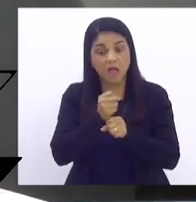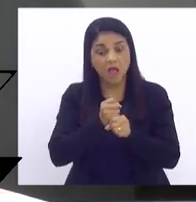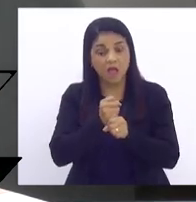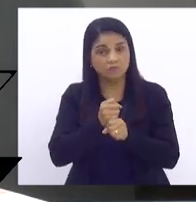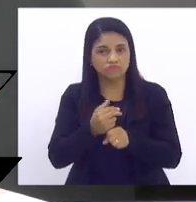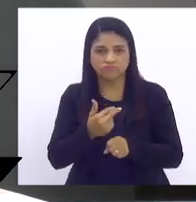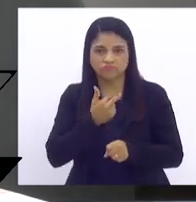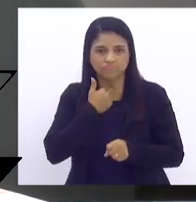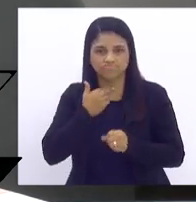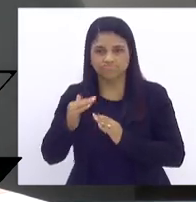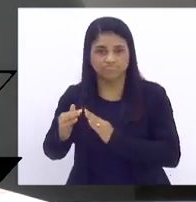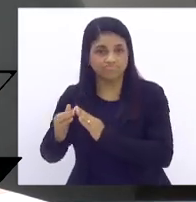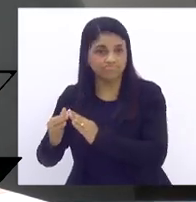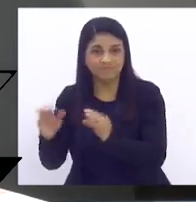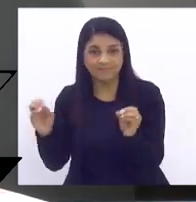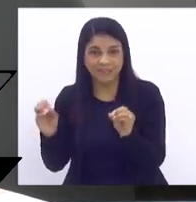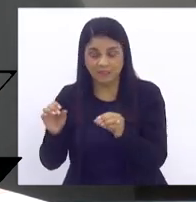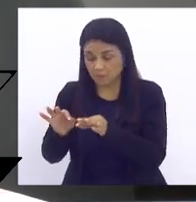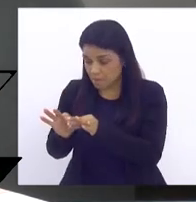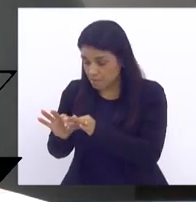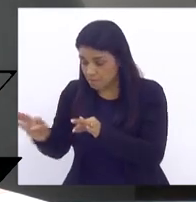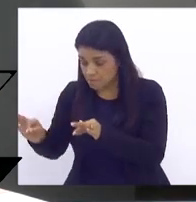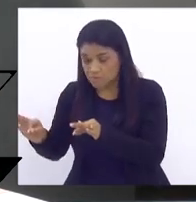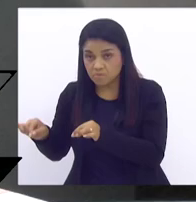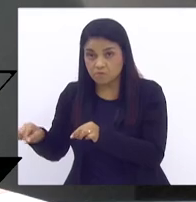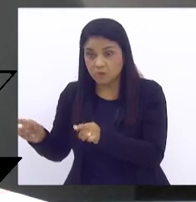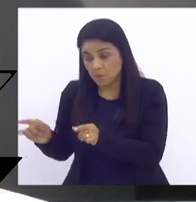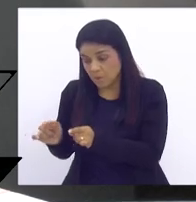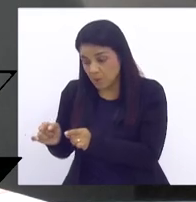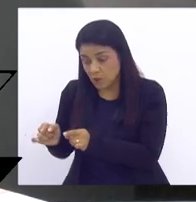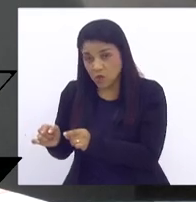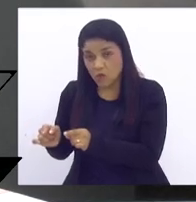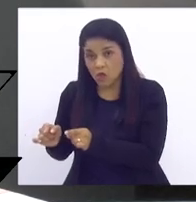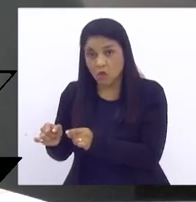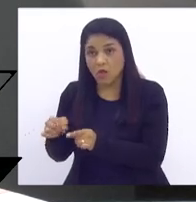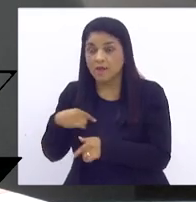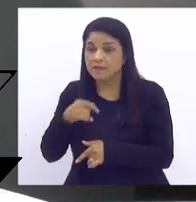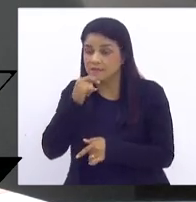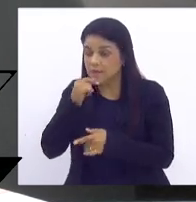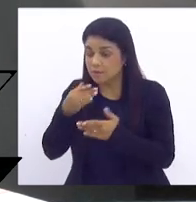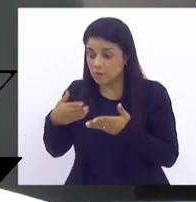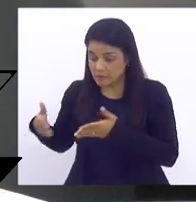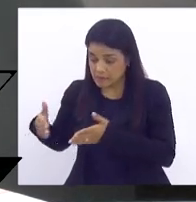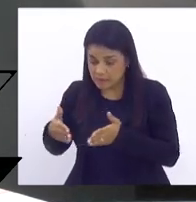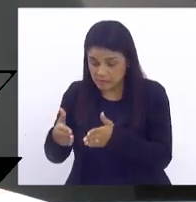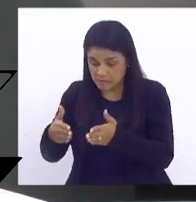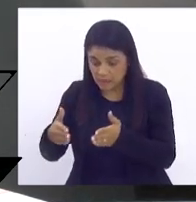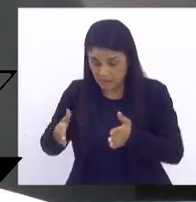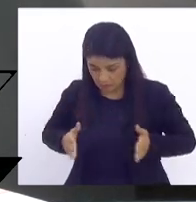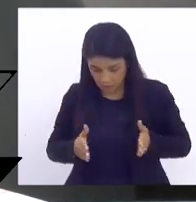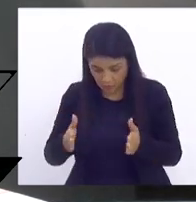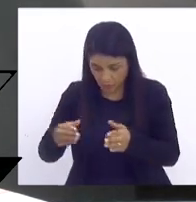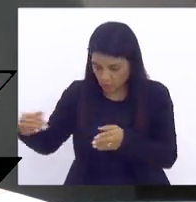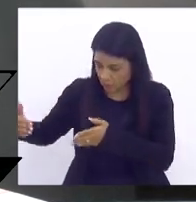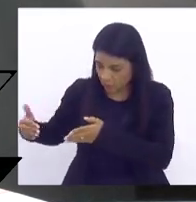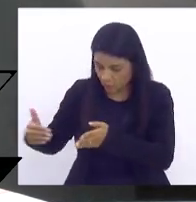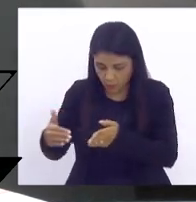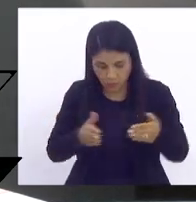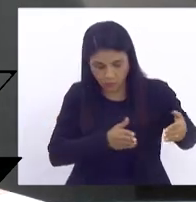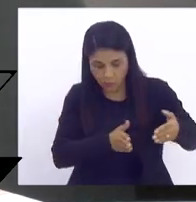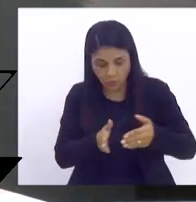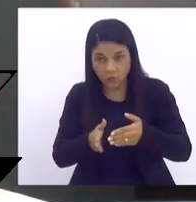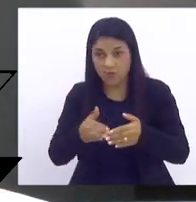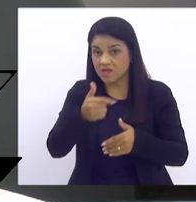uma faixa de domínio menor, ou da importância do rio, se ele é um grande rio, está cheio de afluente, você usa o tempo de recorrência de 100